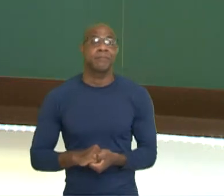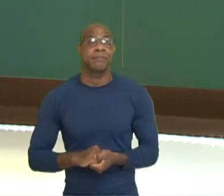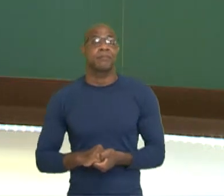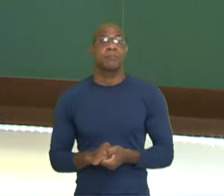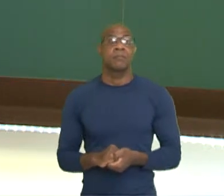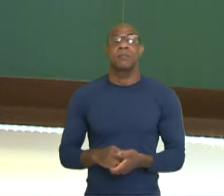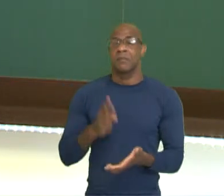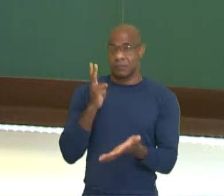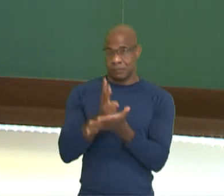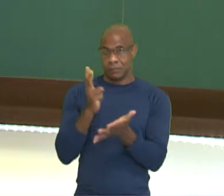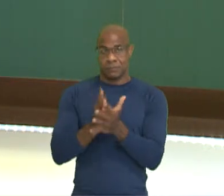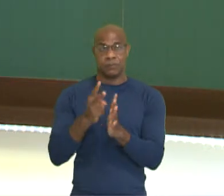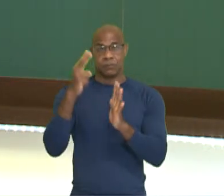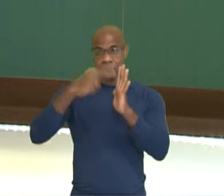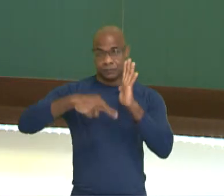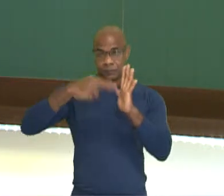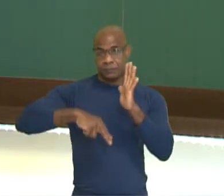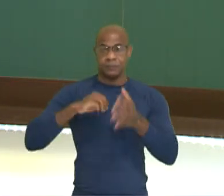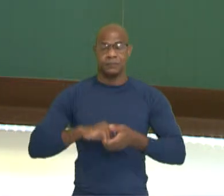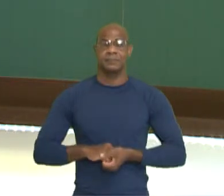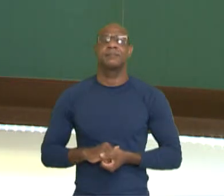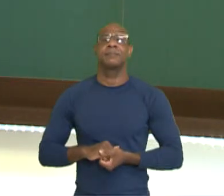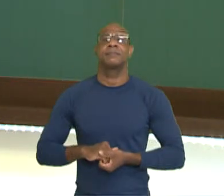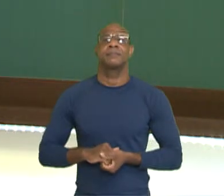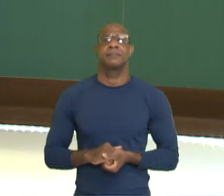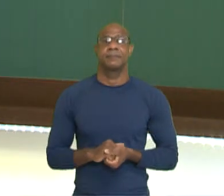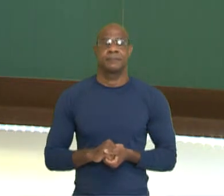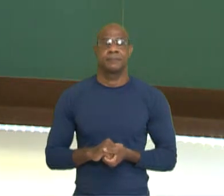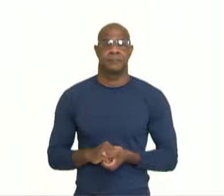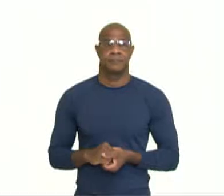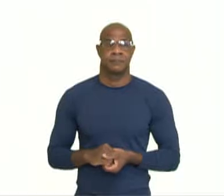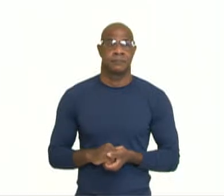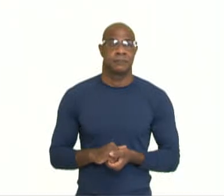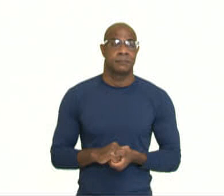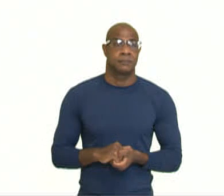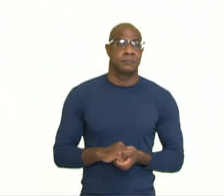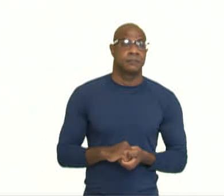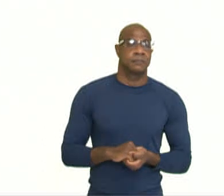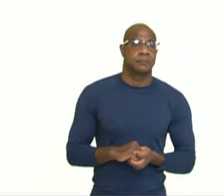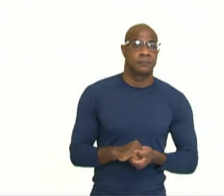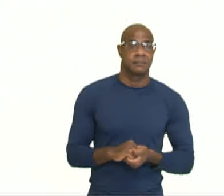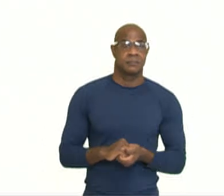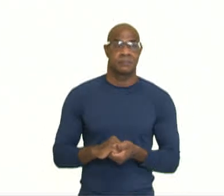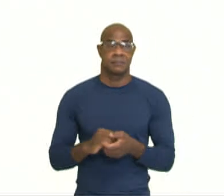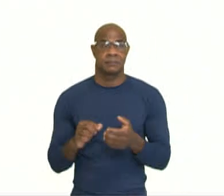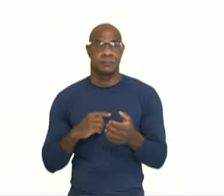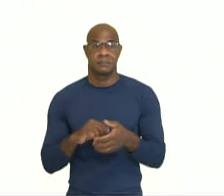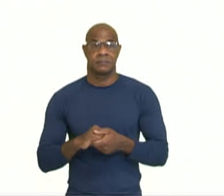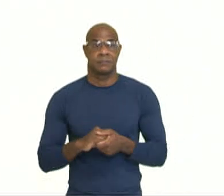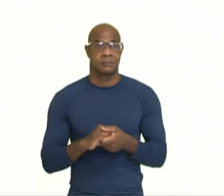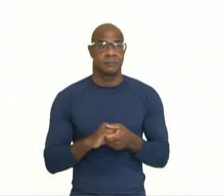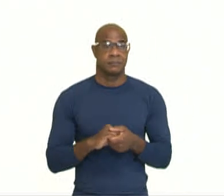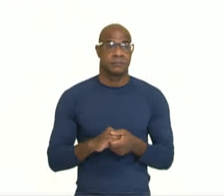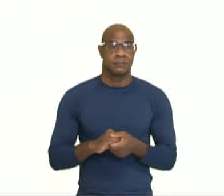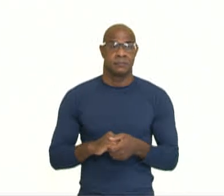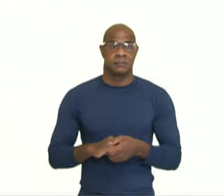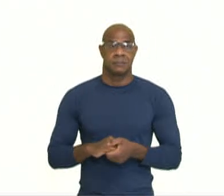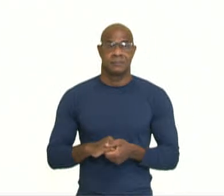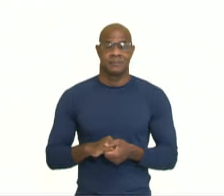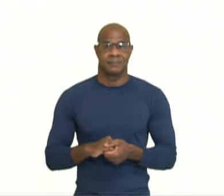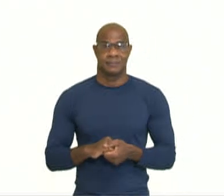Te convido a continuar comigo a leitura da reportagem. A reportagem tem como fonte o